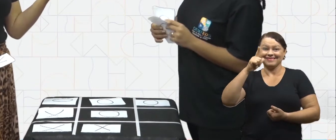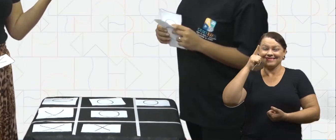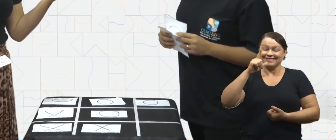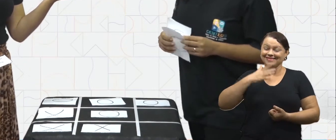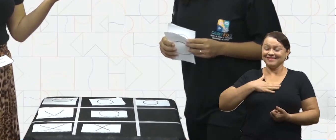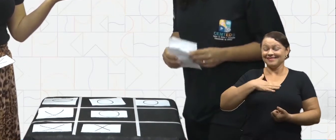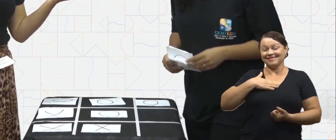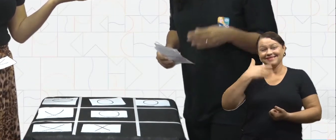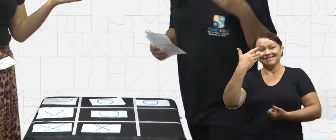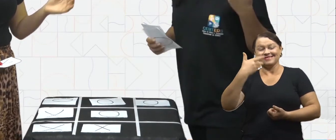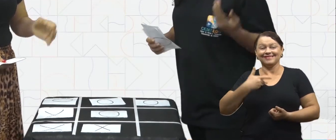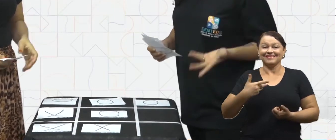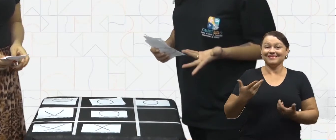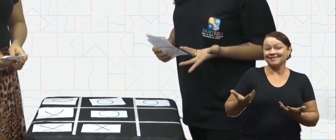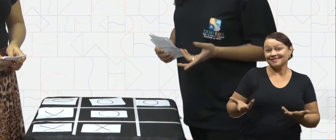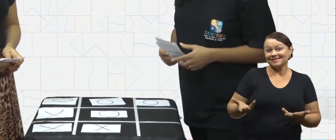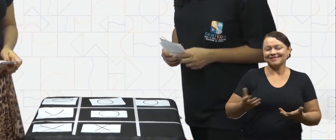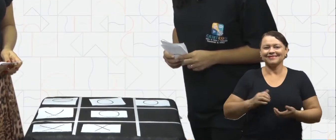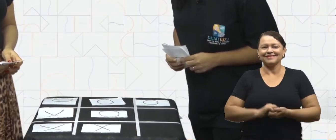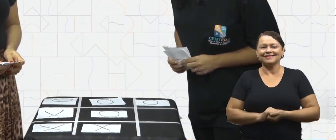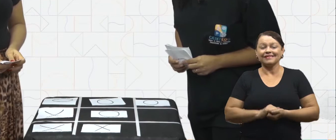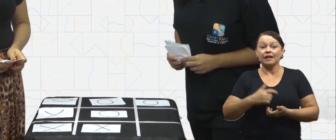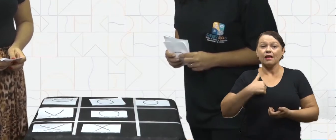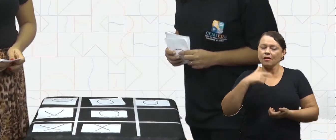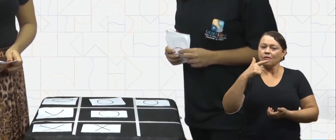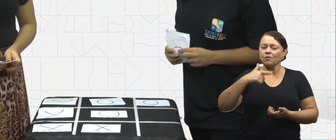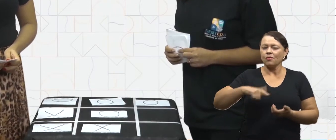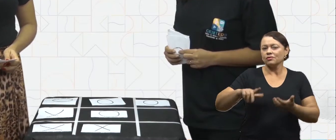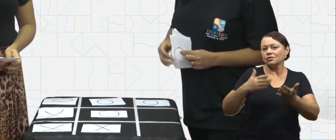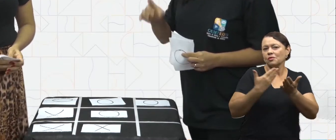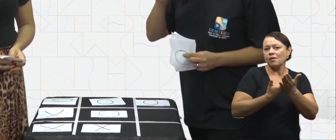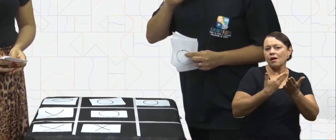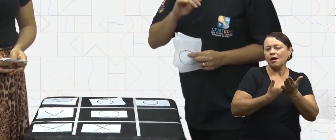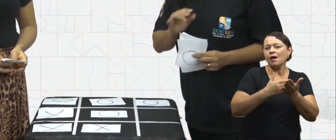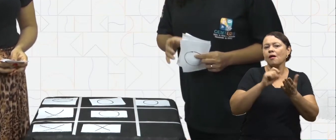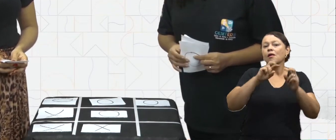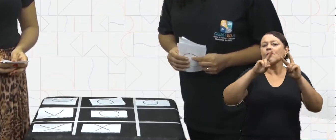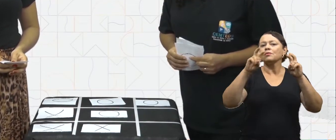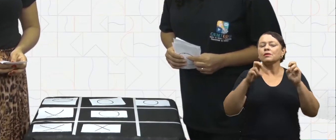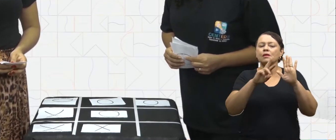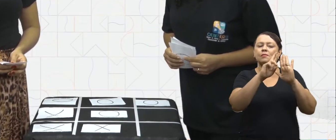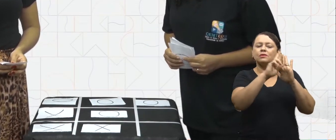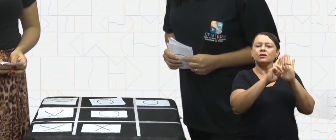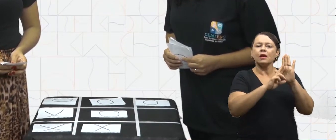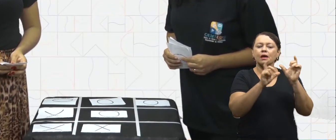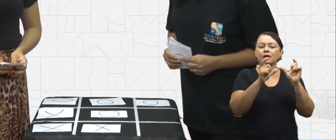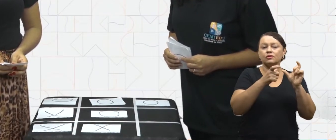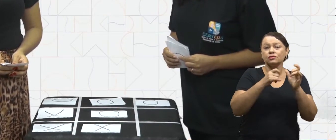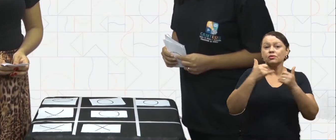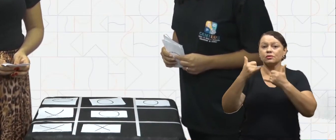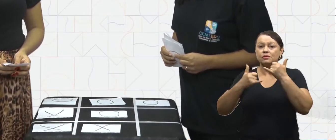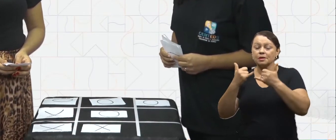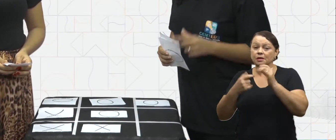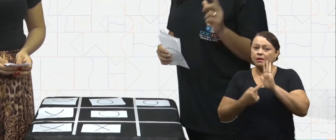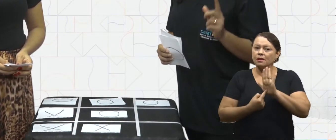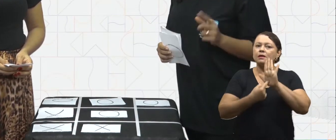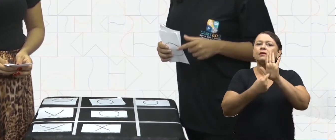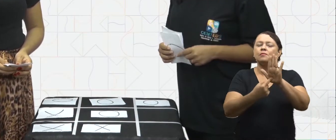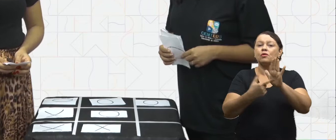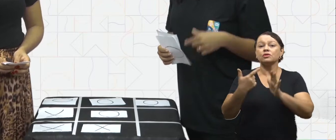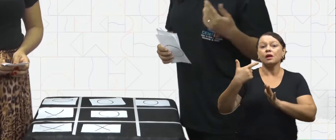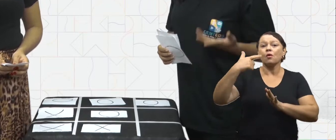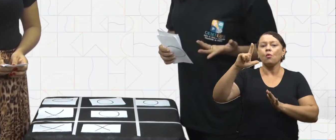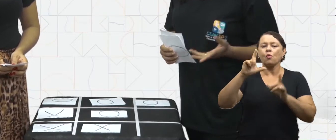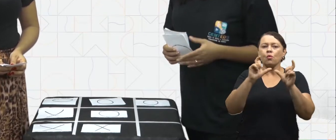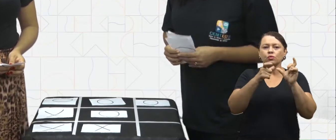Ganhei! Vou continuar a nossa aula sobre regras de jogo e brincadeiras e lhe mostrar um jogo que também é uma